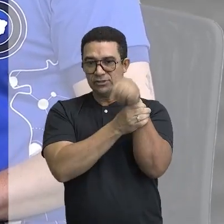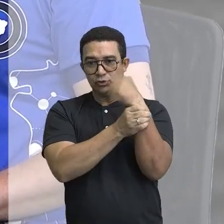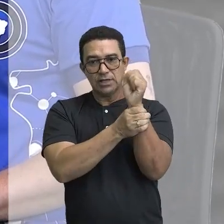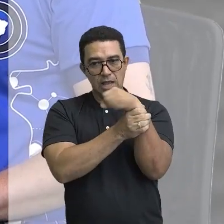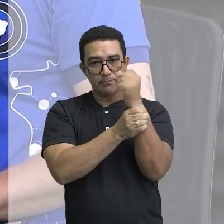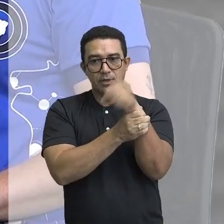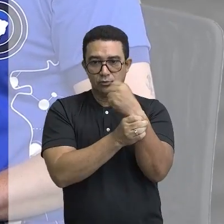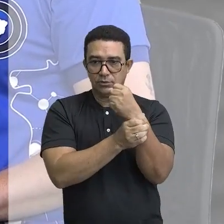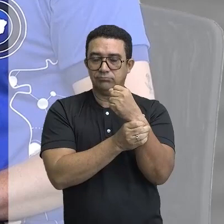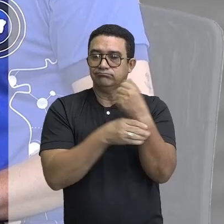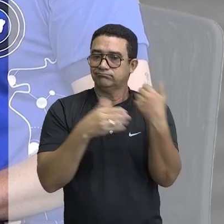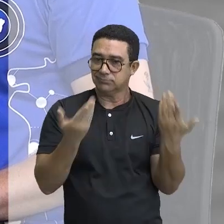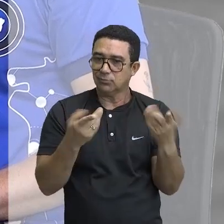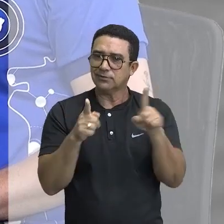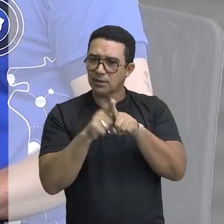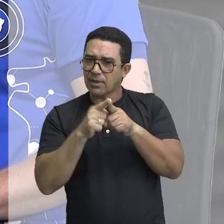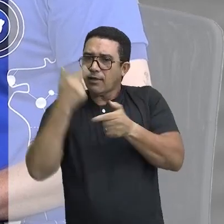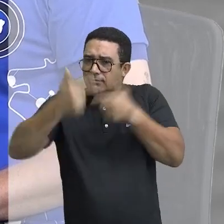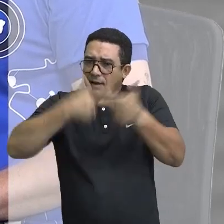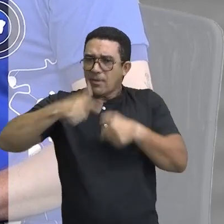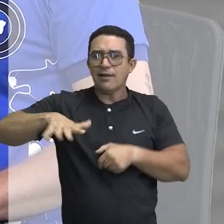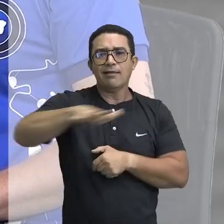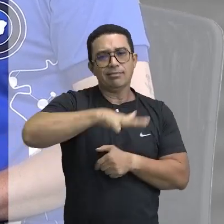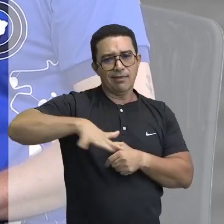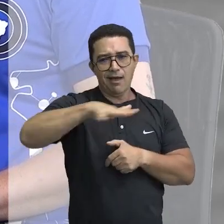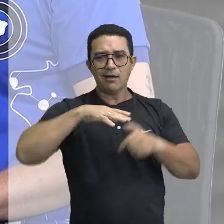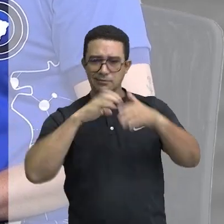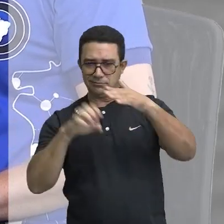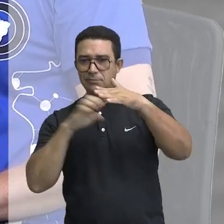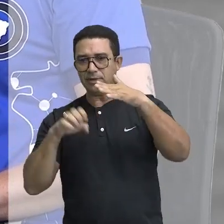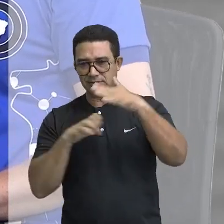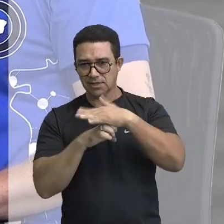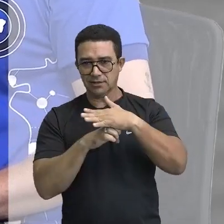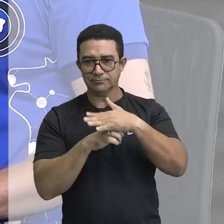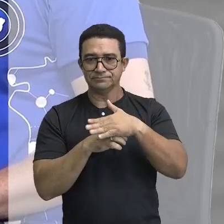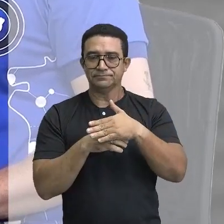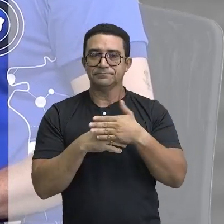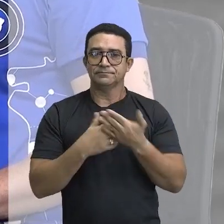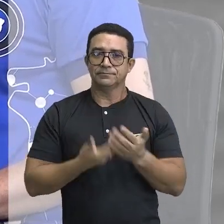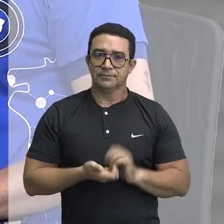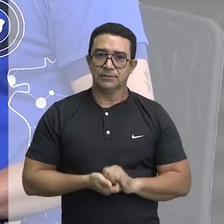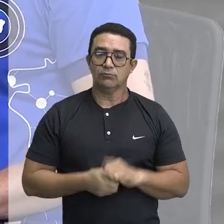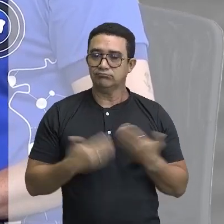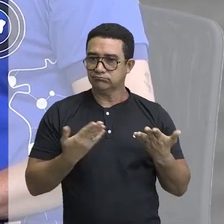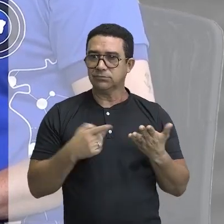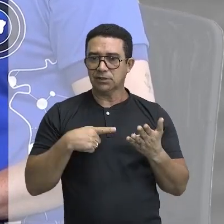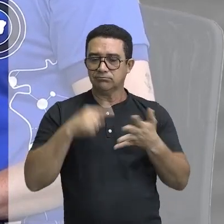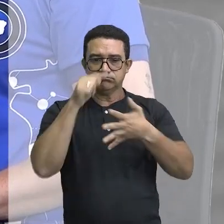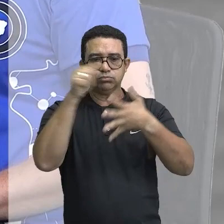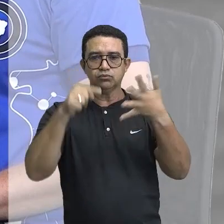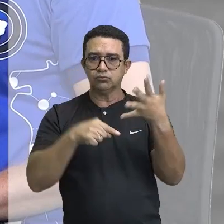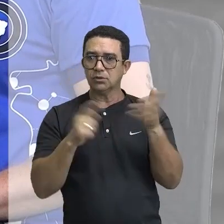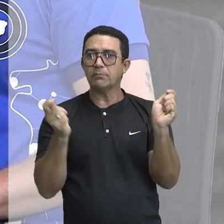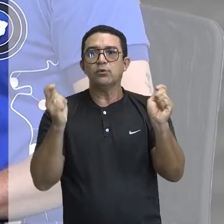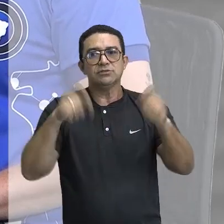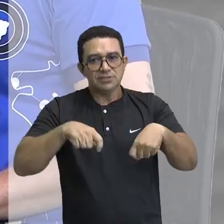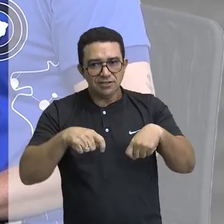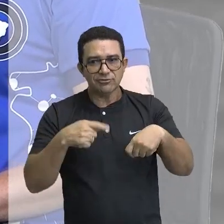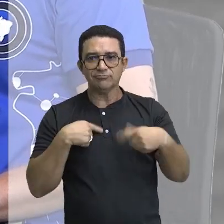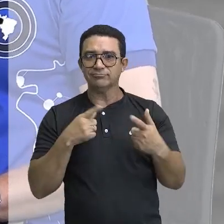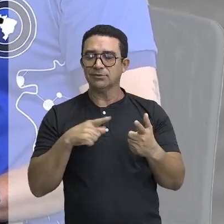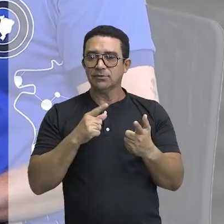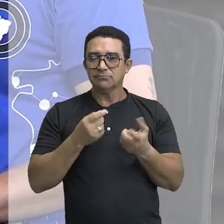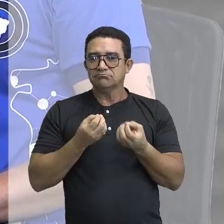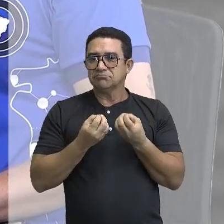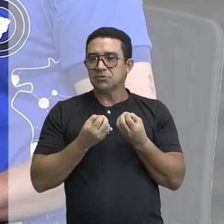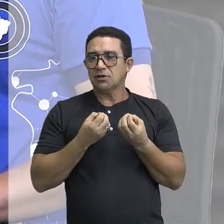aí com essa parte empresarial, pensando fora da caixa, pensando além das possibilidades que o curso de fisioterapia podem oferecer